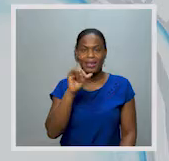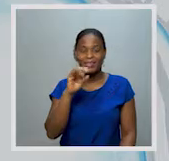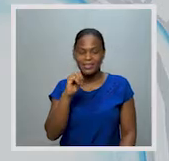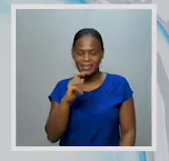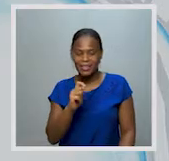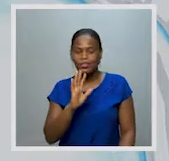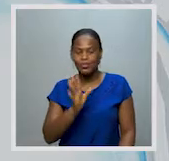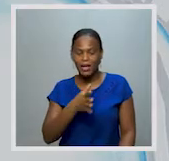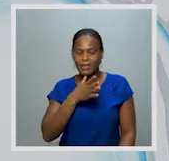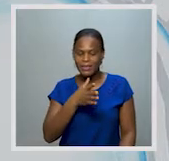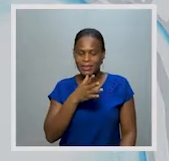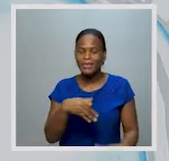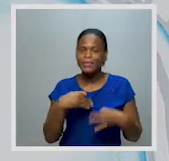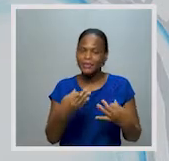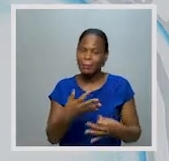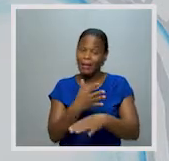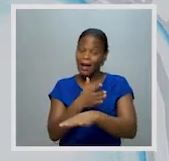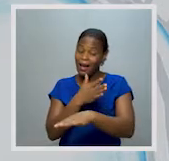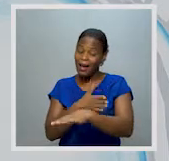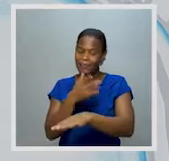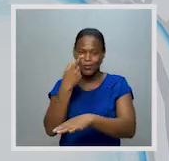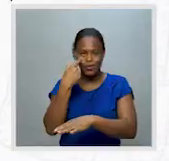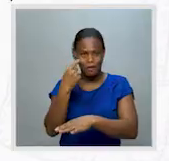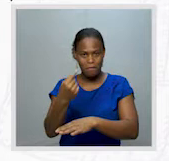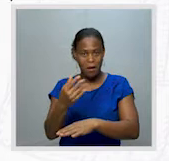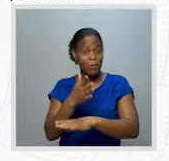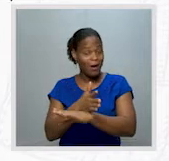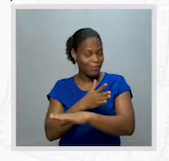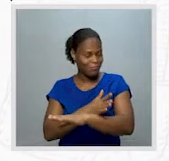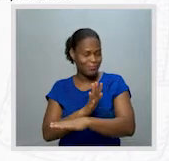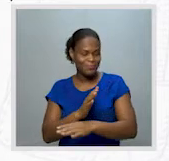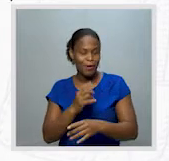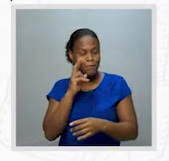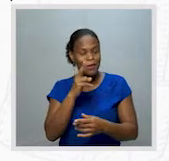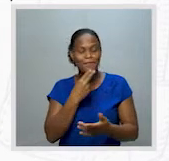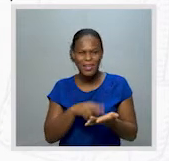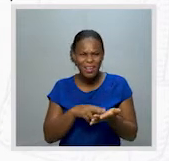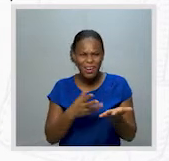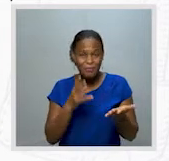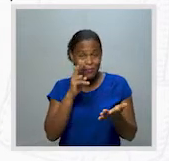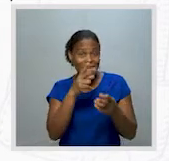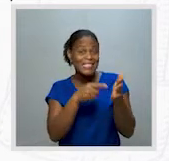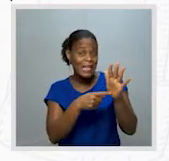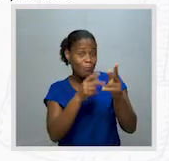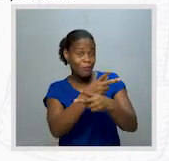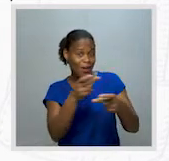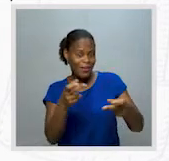dissemos vem sempre antes do verbo. Então, vamos ver se é verdade.